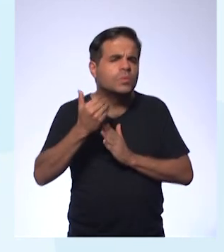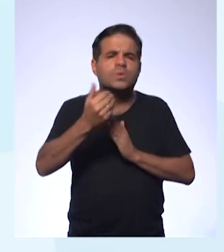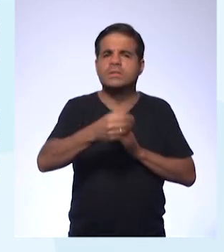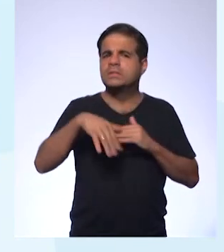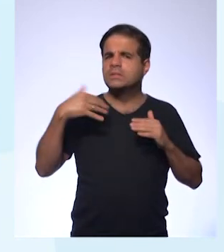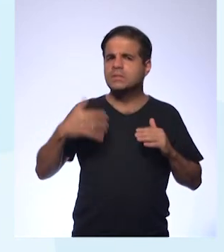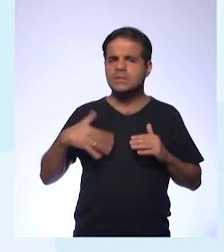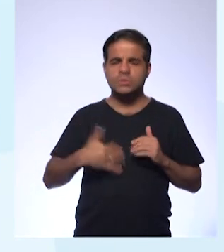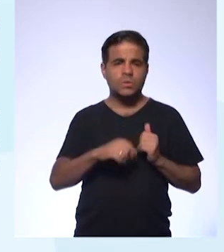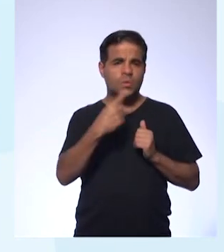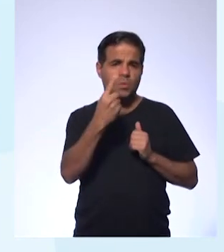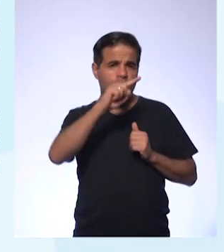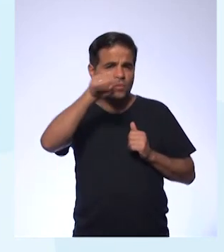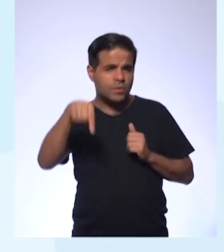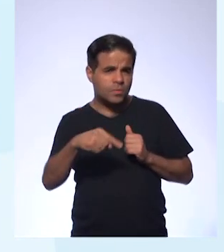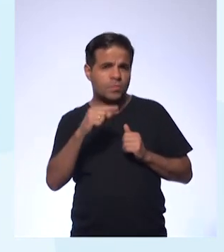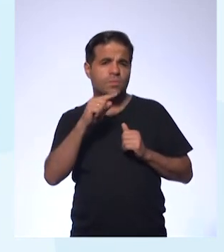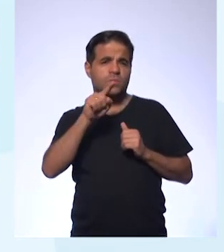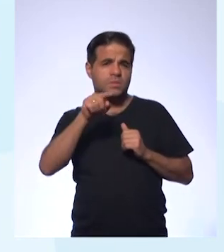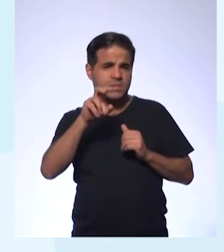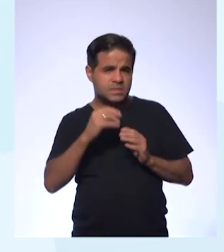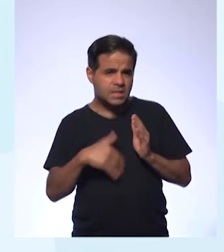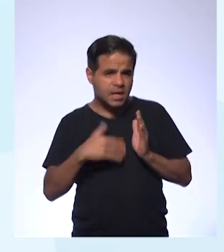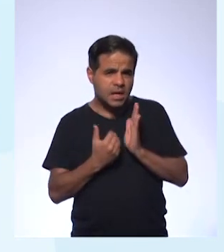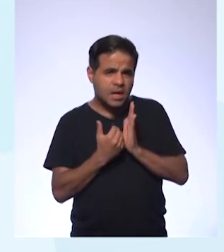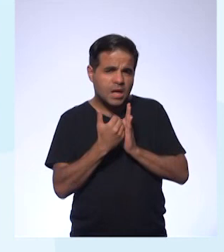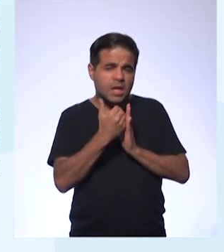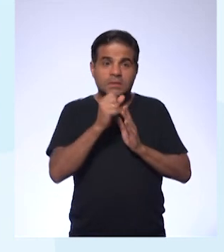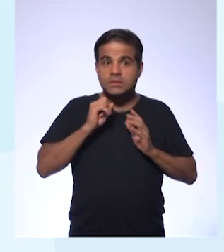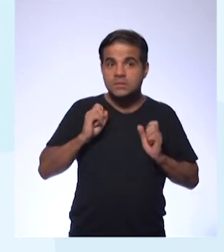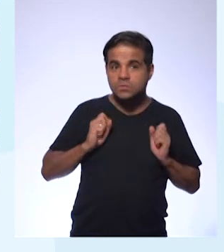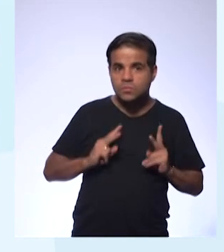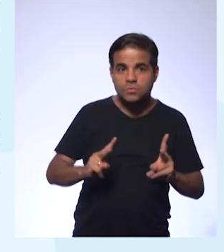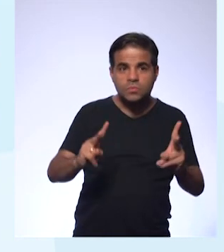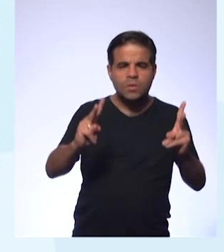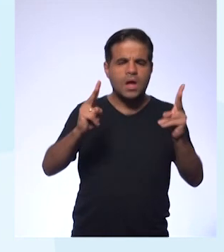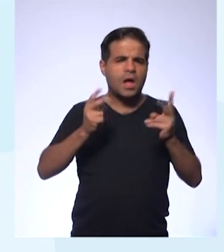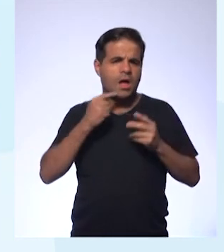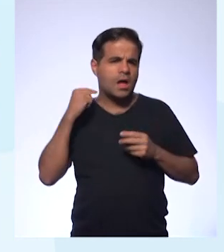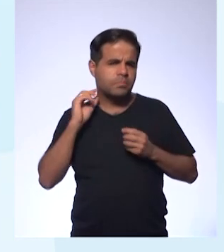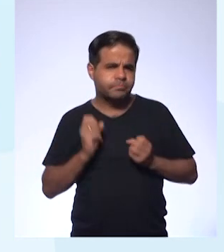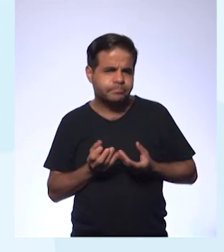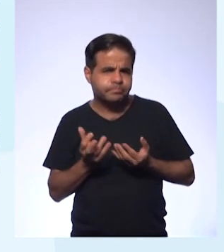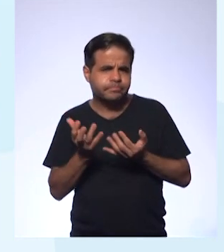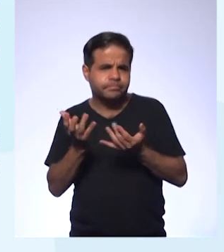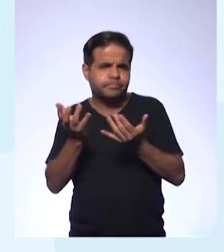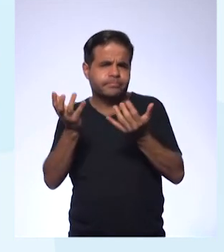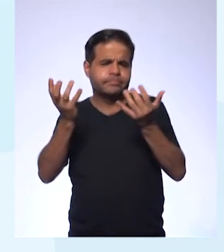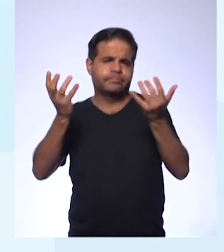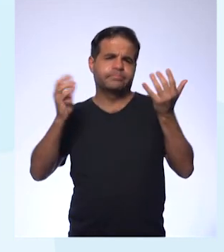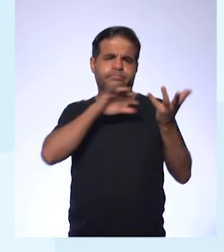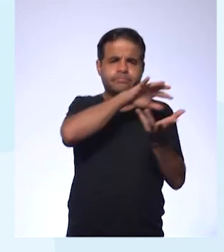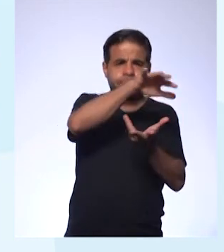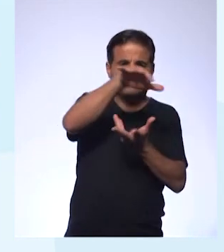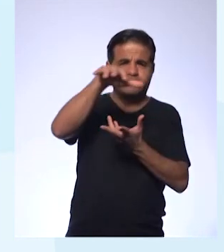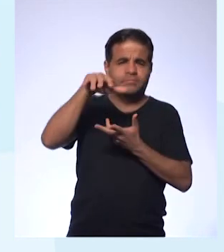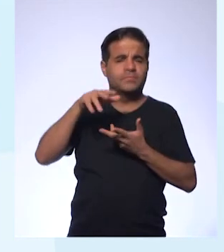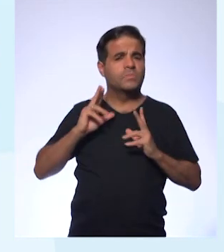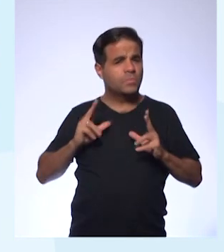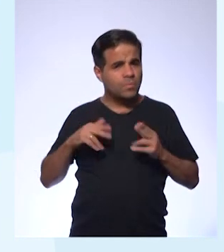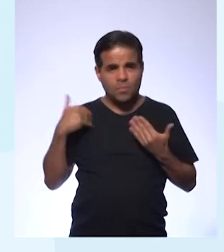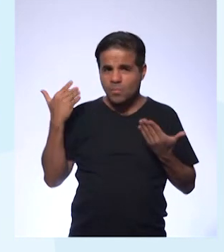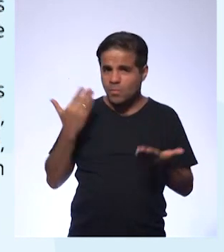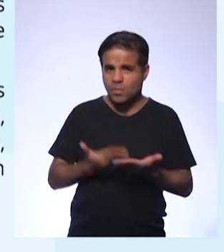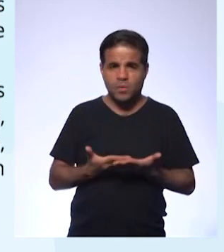marca de 1,5 graus Celsius, caso continuemos emitindo gases de efeito estufa como ainda